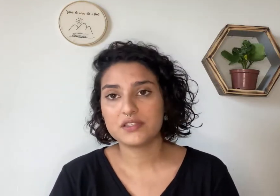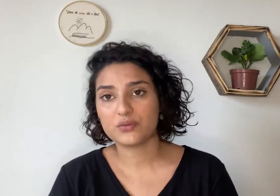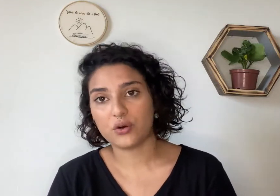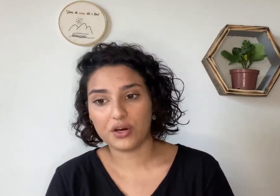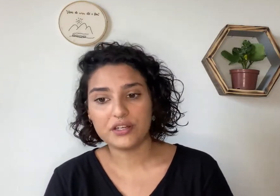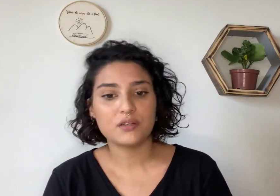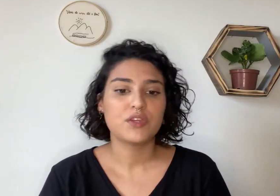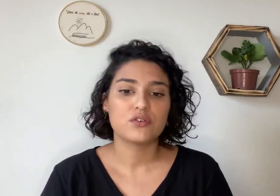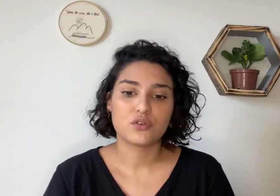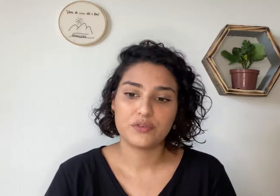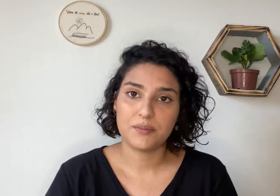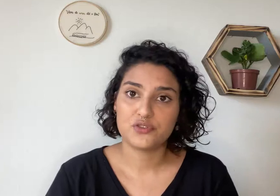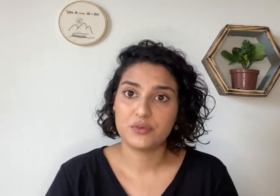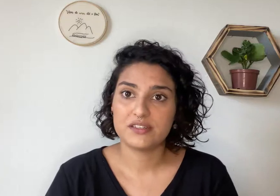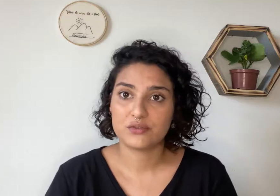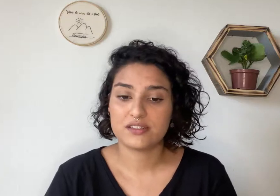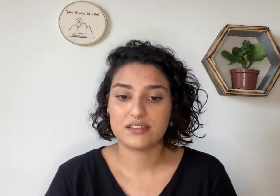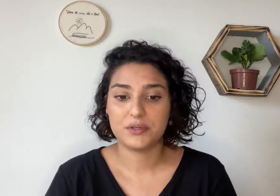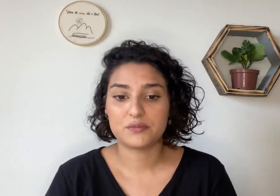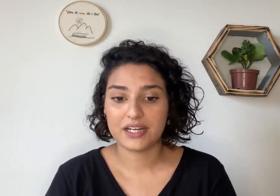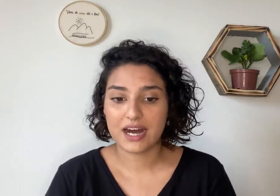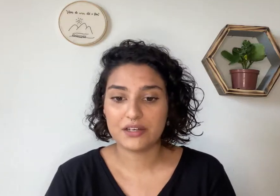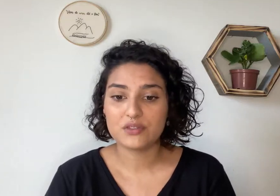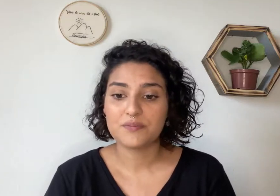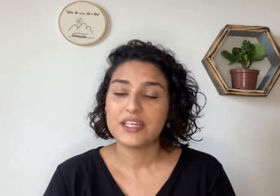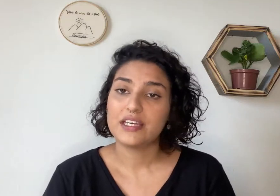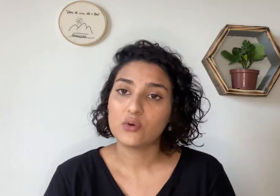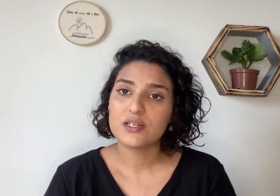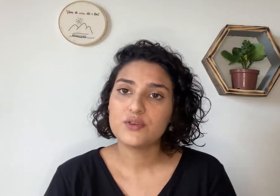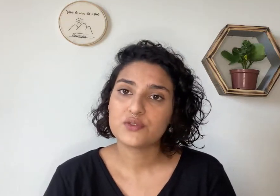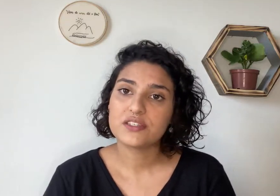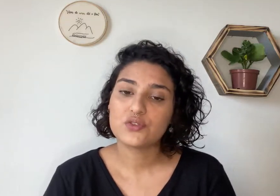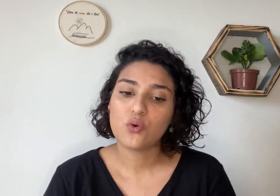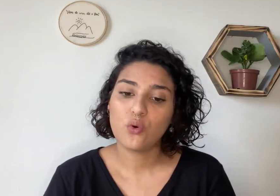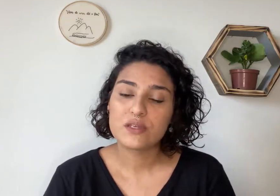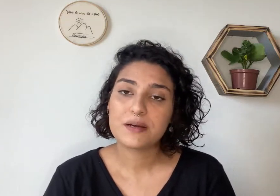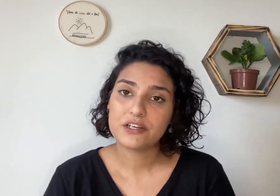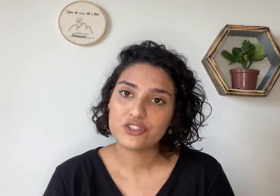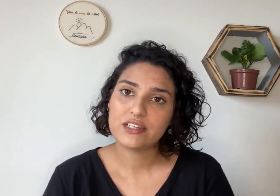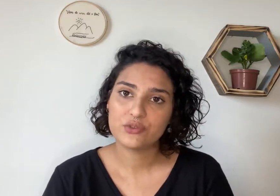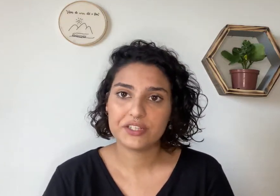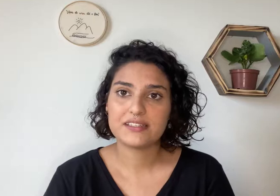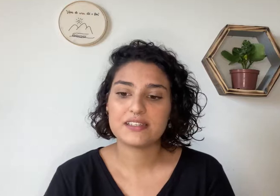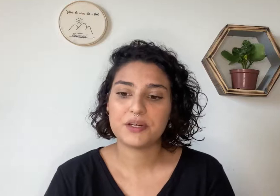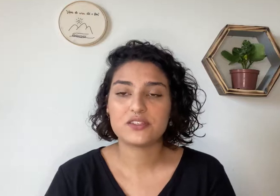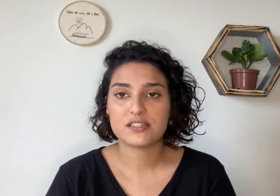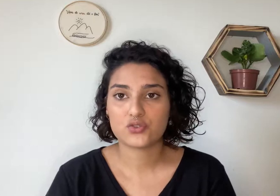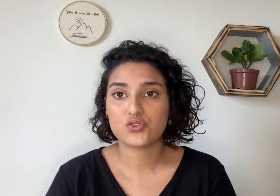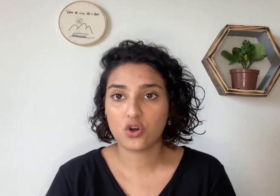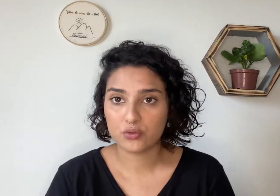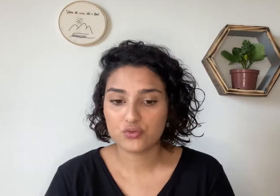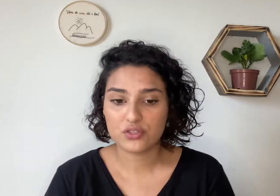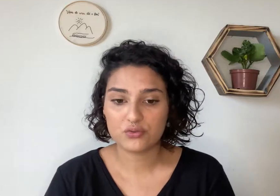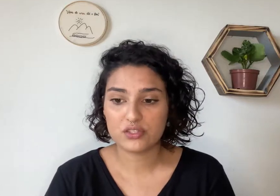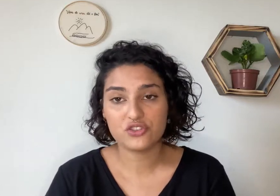constituiu uma revisão teórica sobre o tema de urbanização de assentamentos precários e as contribuições desses concursos a partir da leitura e da sistematização